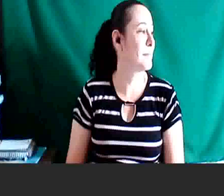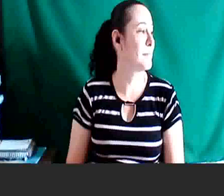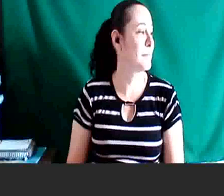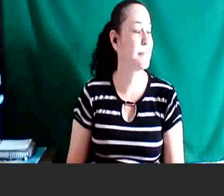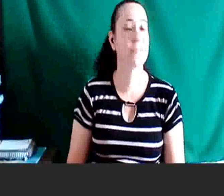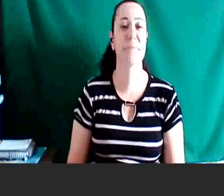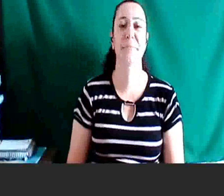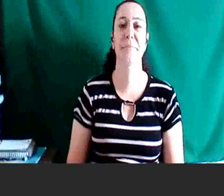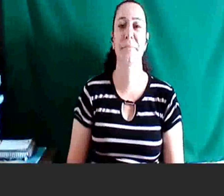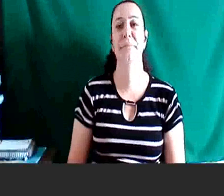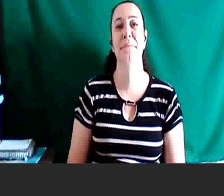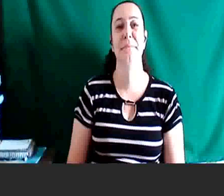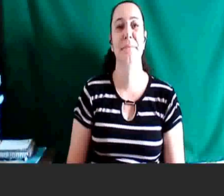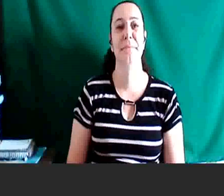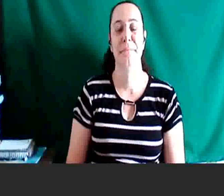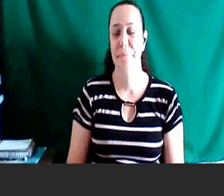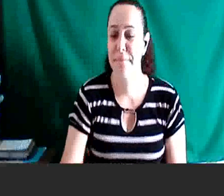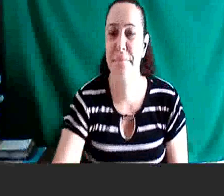Bom,